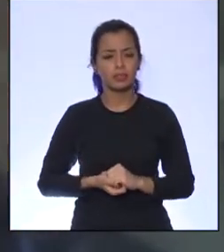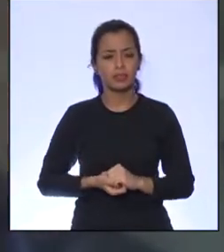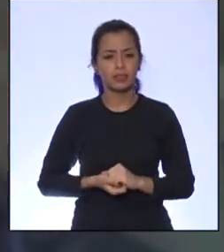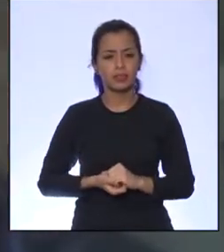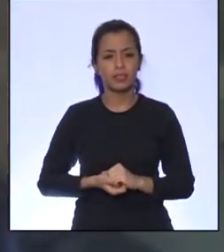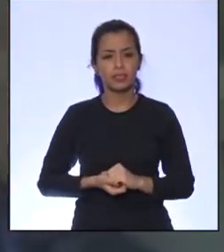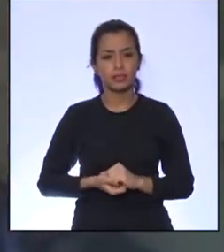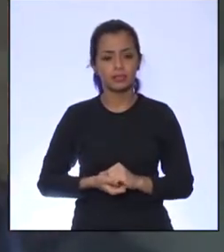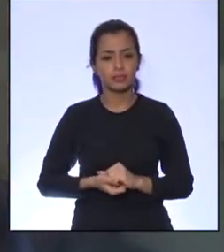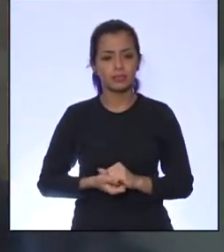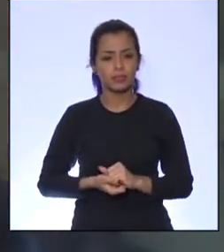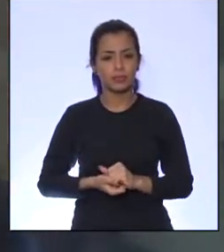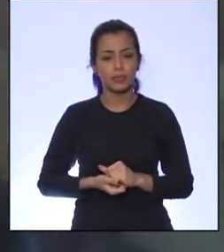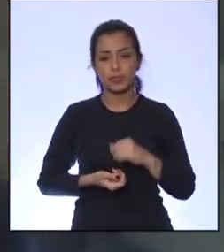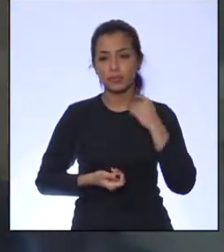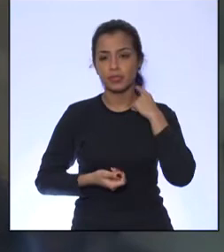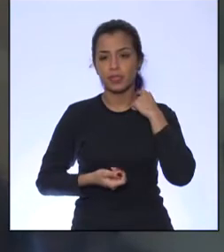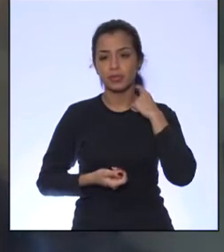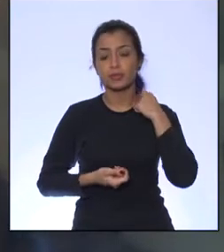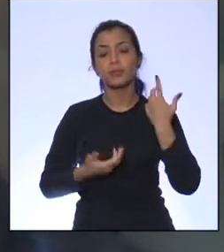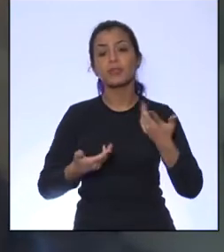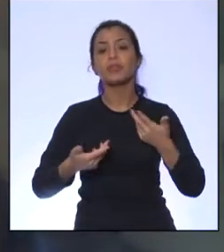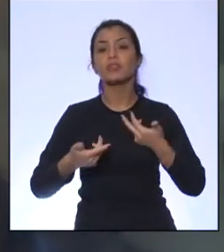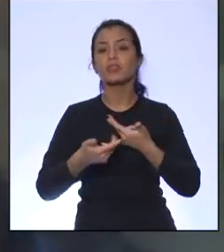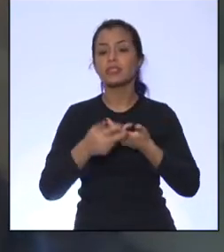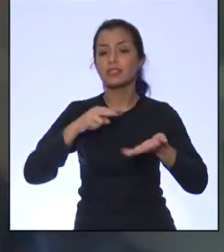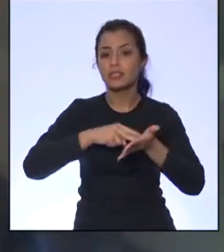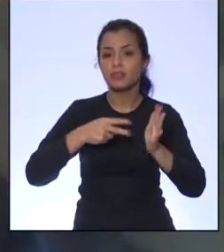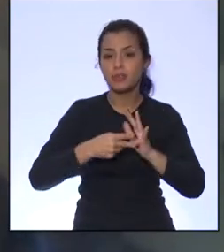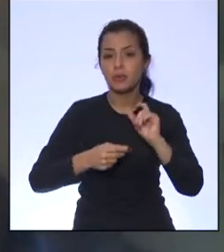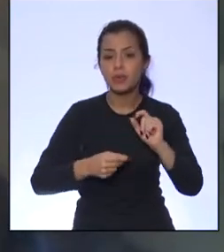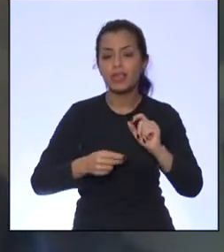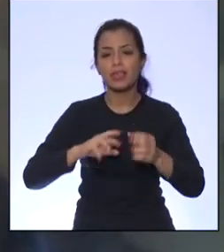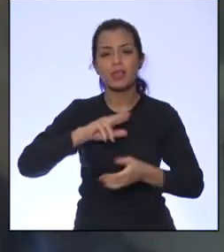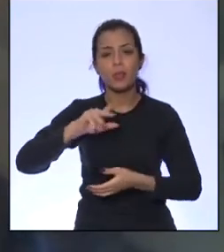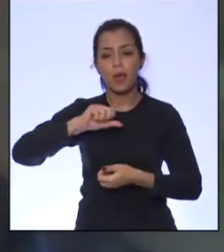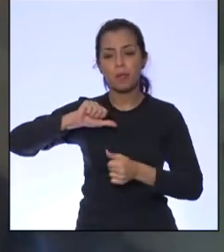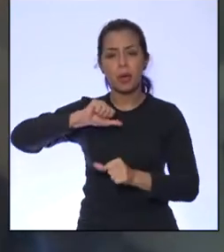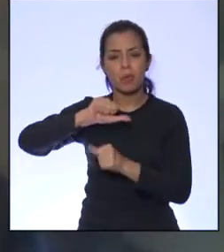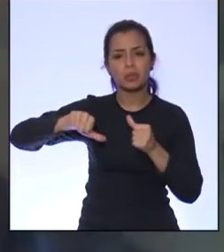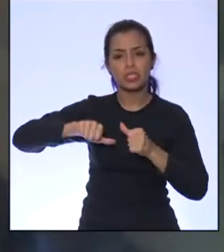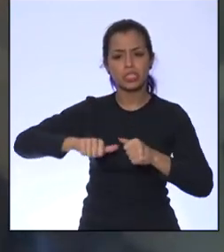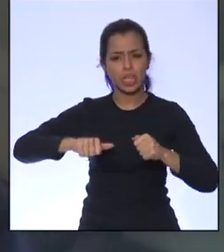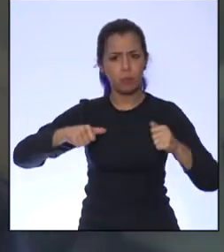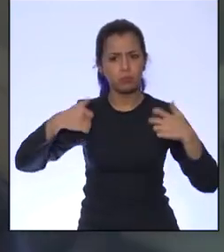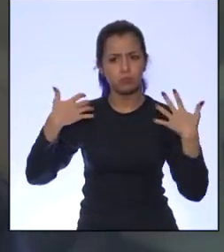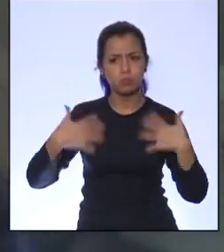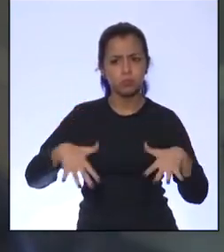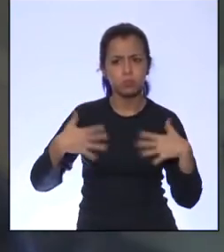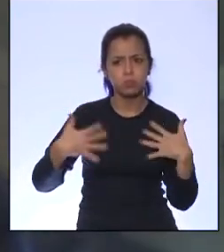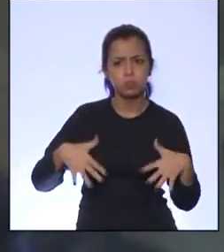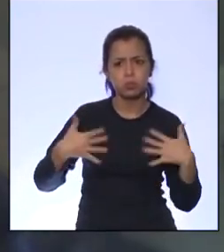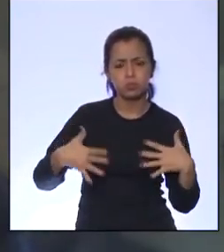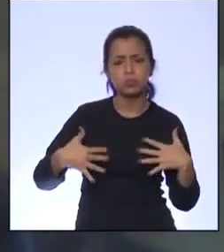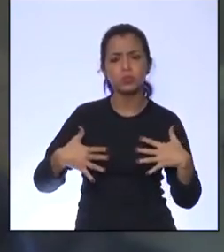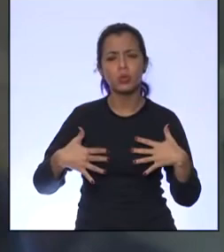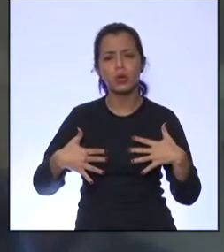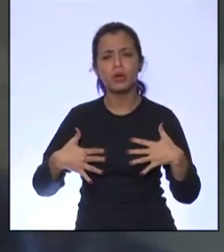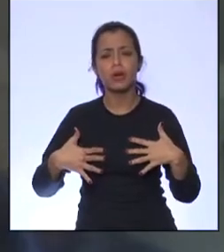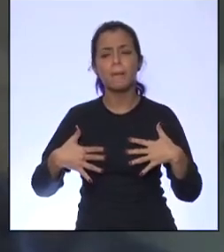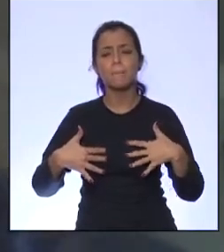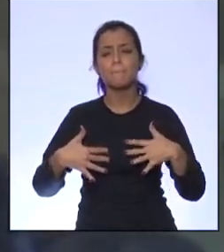algo que é uma transição muito mais abrupta, não é? E que requer um nível de